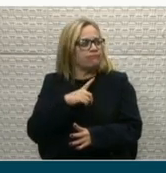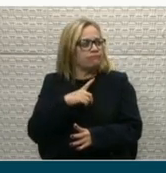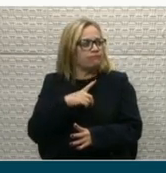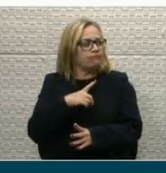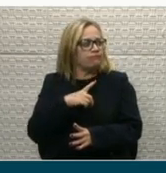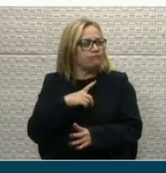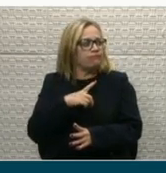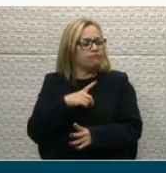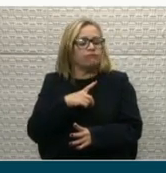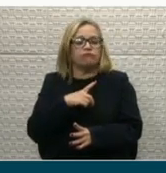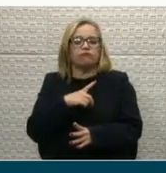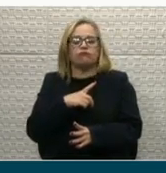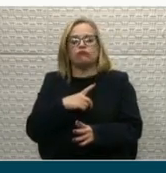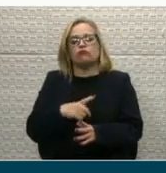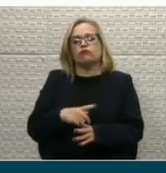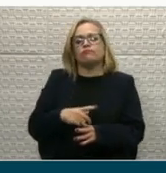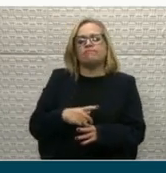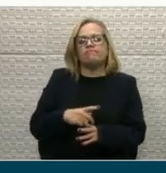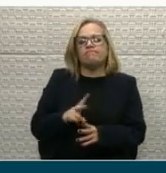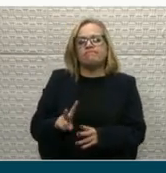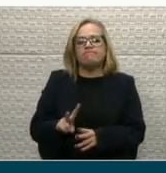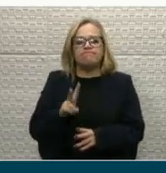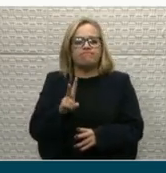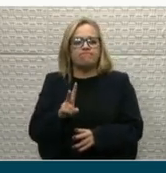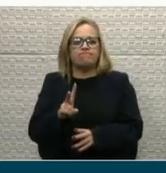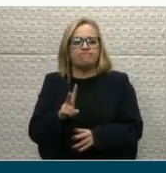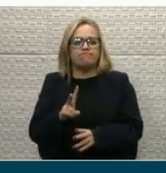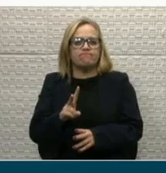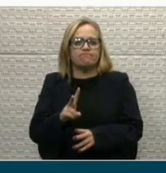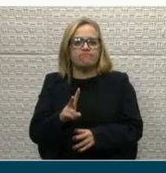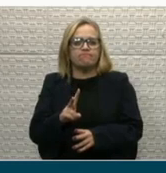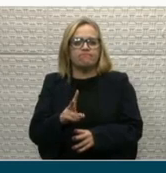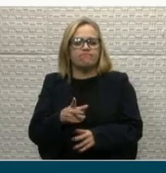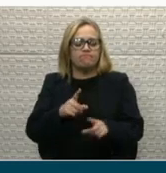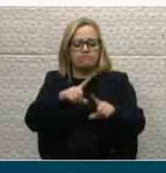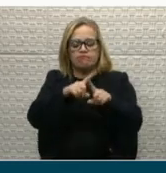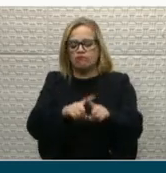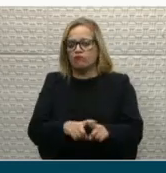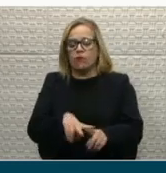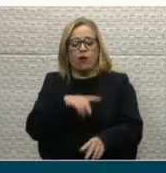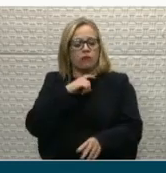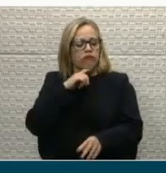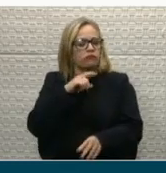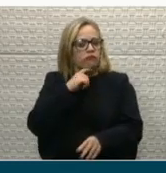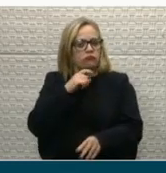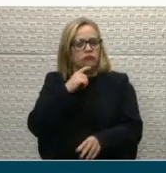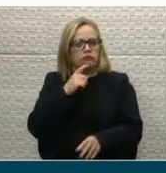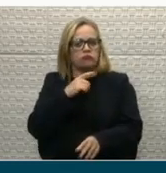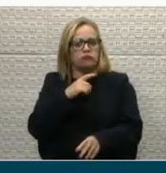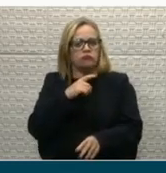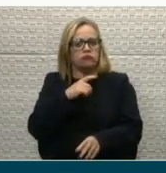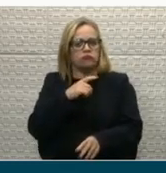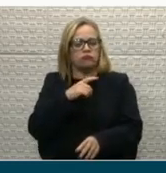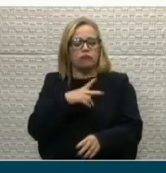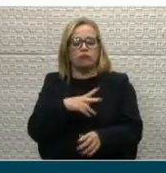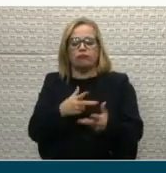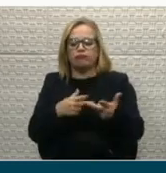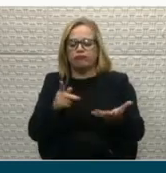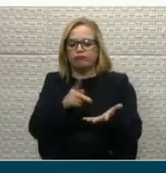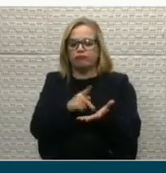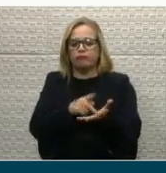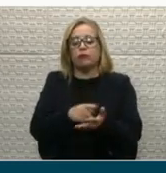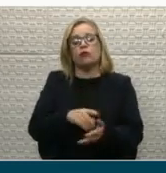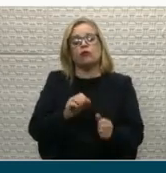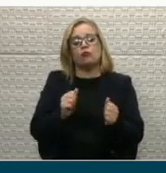seja uma constante real vezes o vetor v. Eu não consigo um lambda real e um